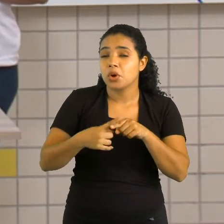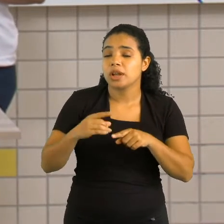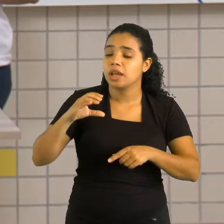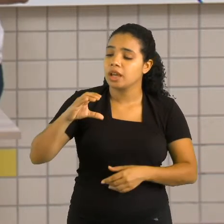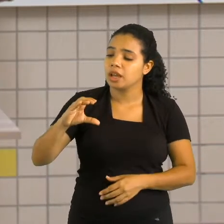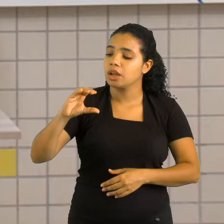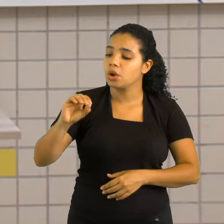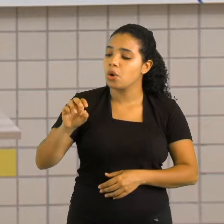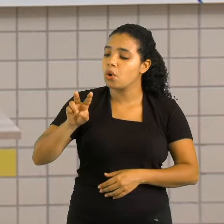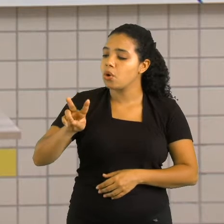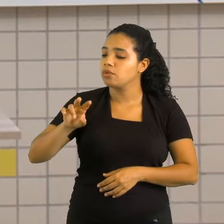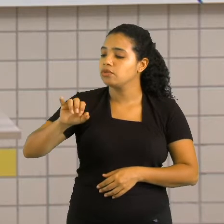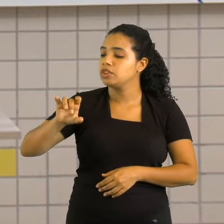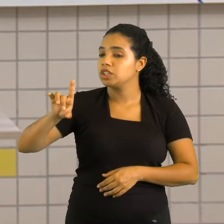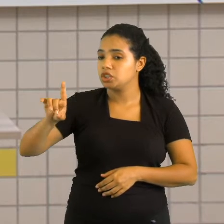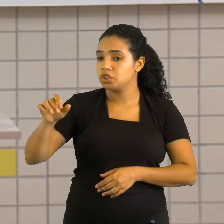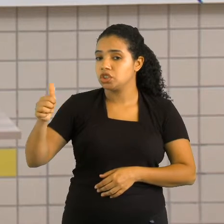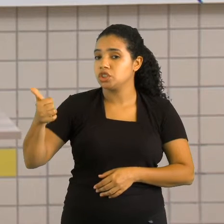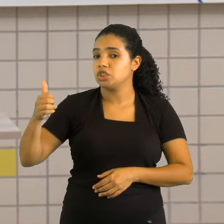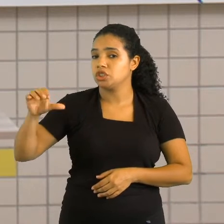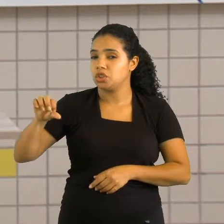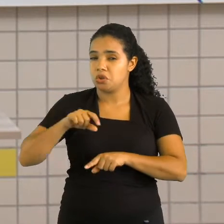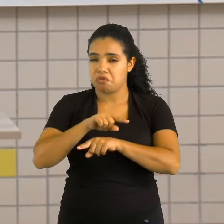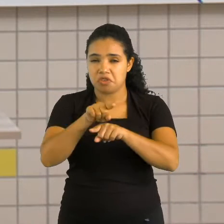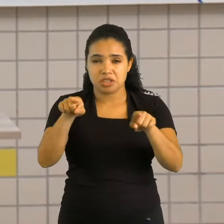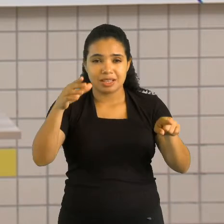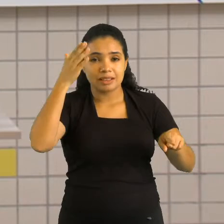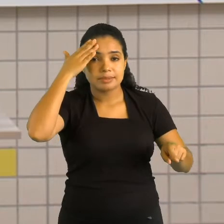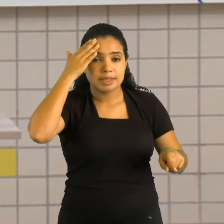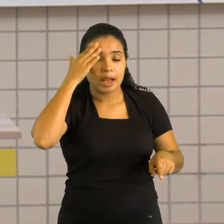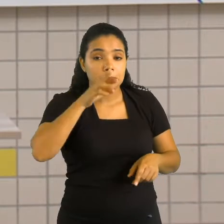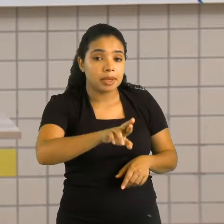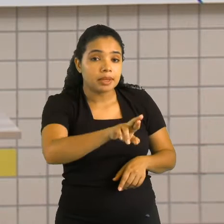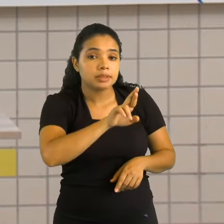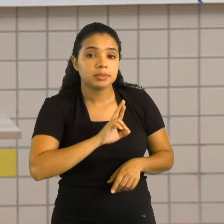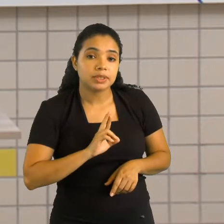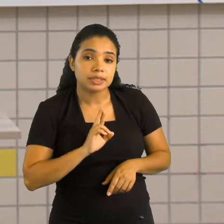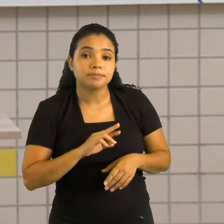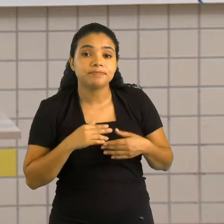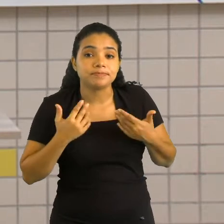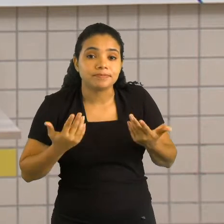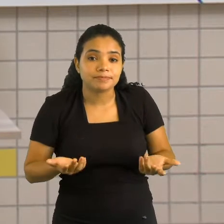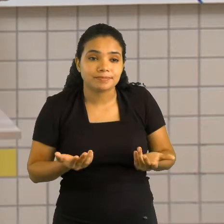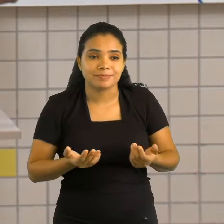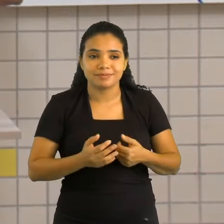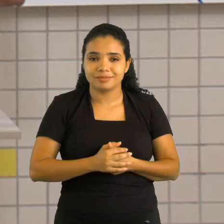Covid-19? Alguém sabe me responder?